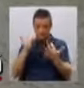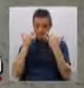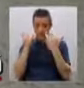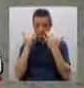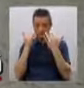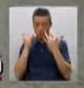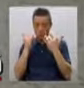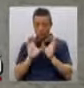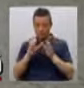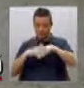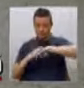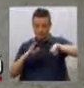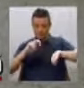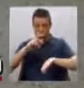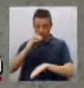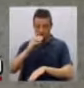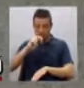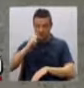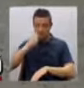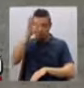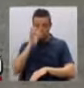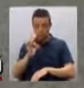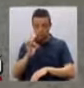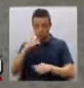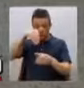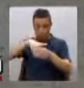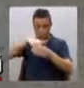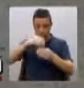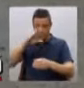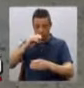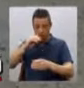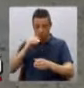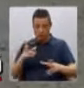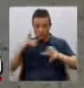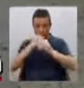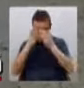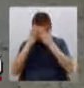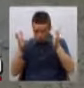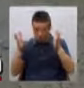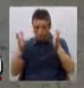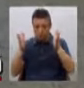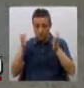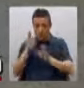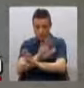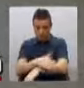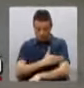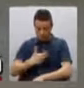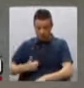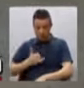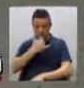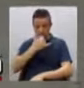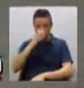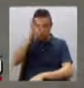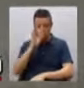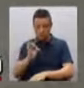estava à frente com 30 a 35% dos votos, 5 a 10 pontos à frente da Nova Democracia. Num país com desemprego na ordem dos 25%